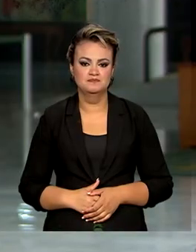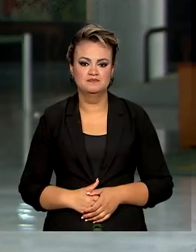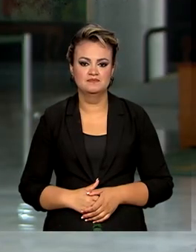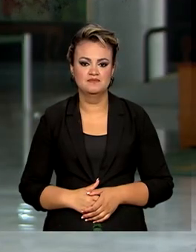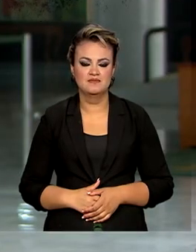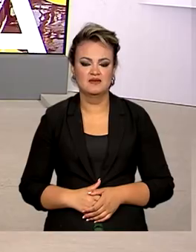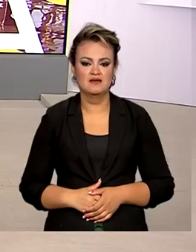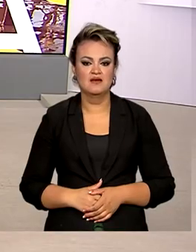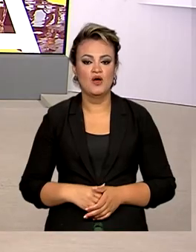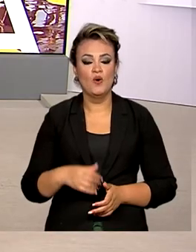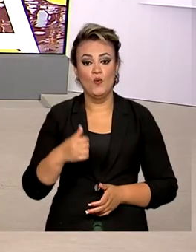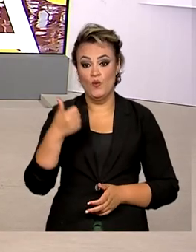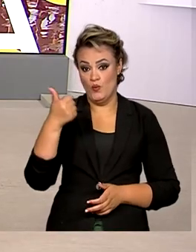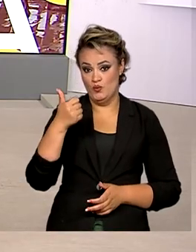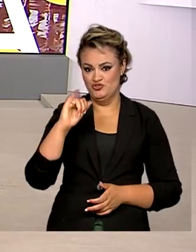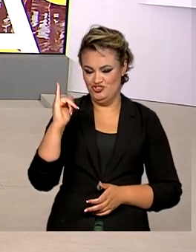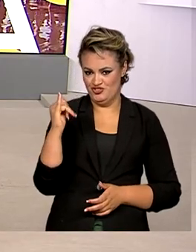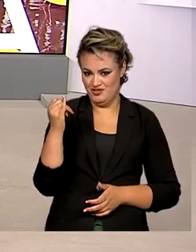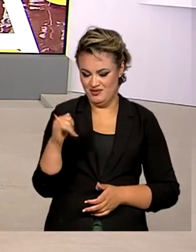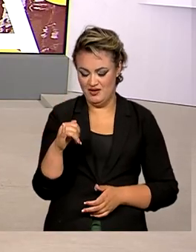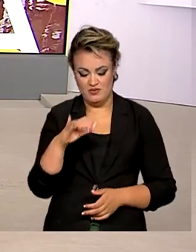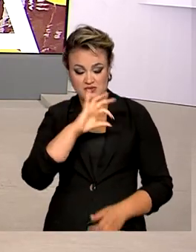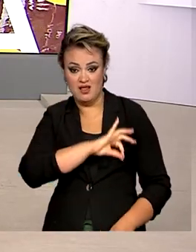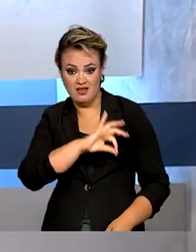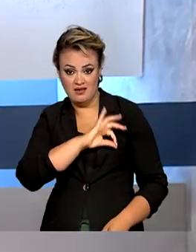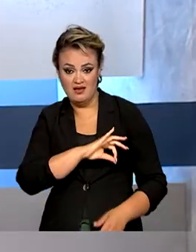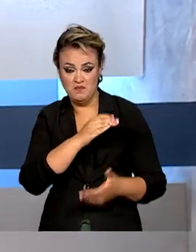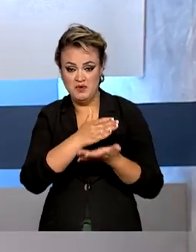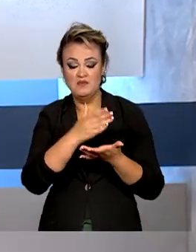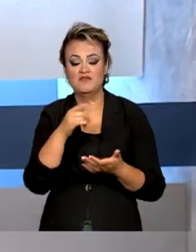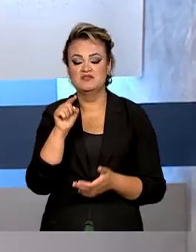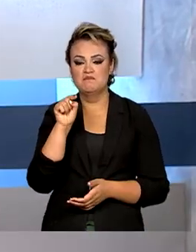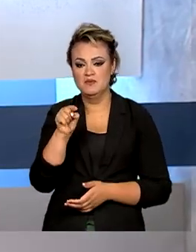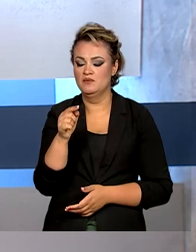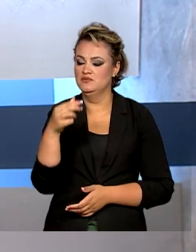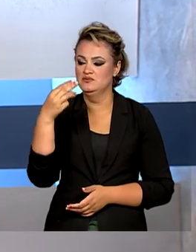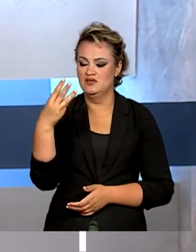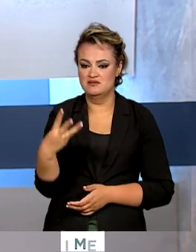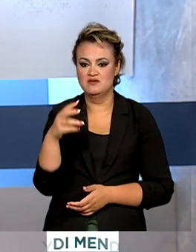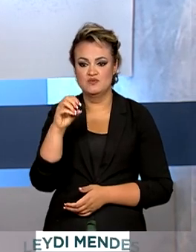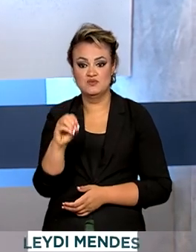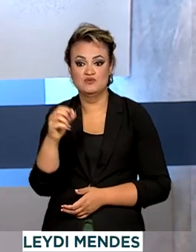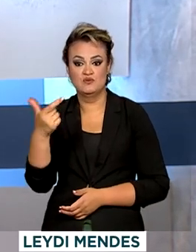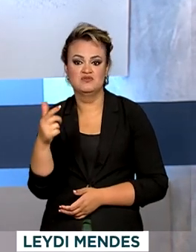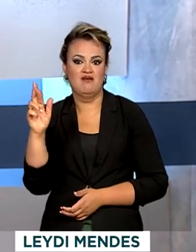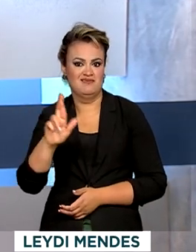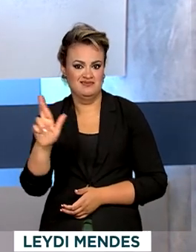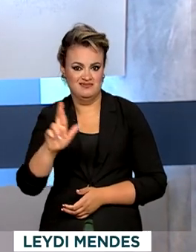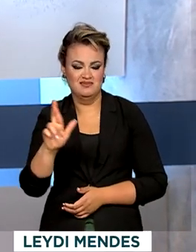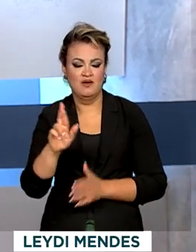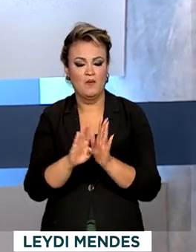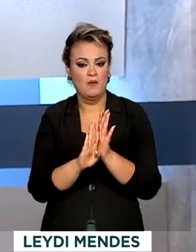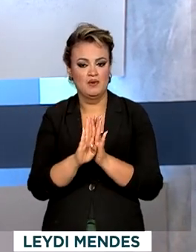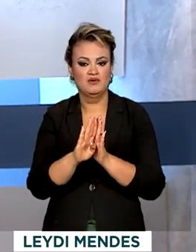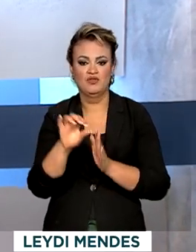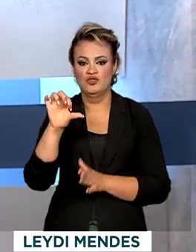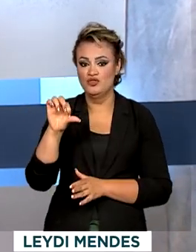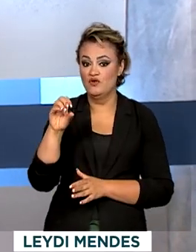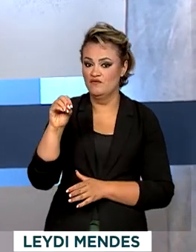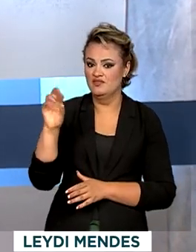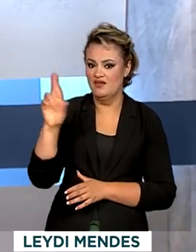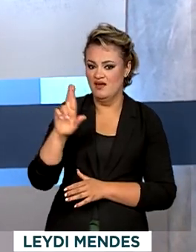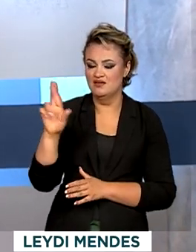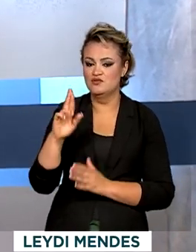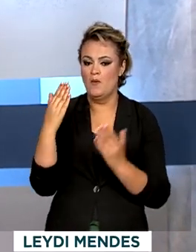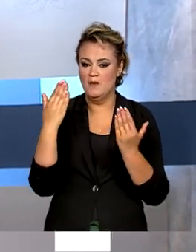a partir de primeiro de janeiro o salário mínimo será de 1302 aumento de 90 reais